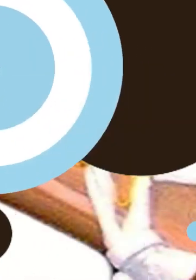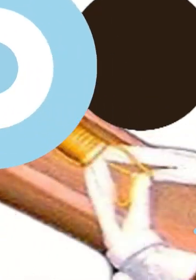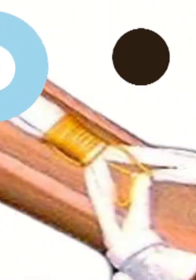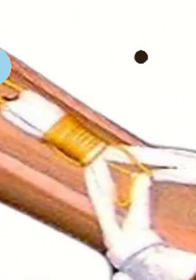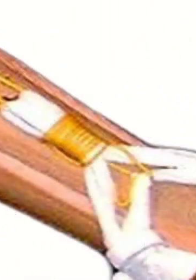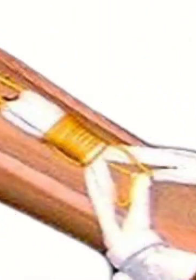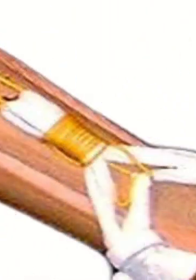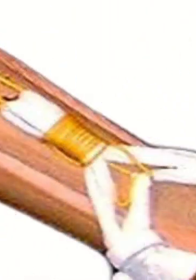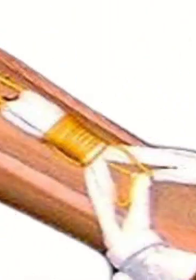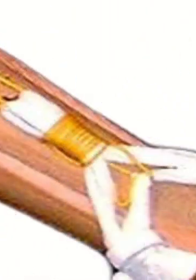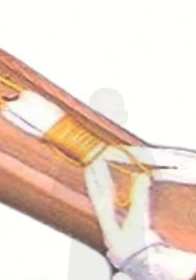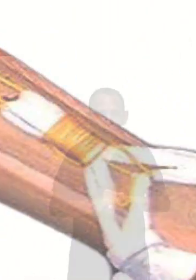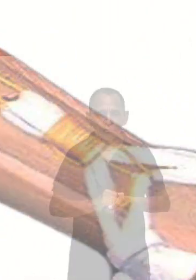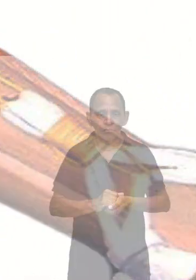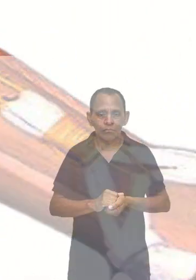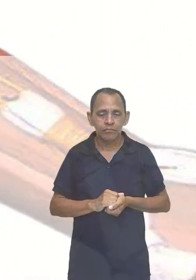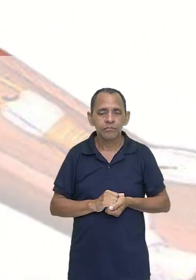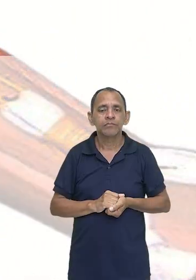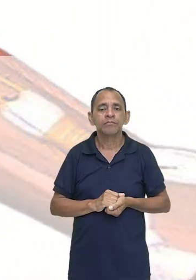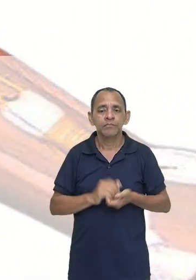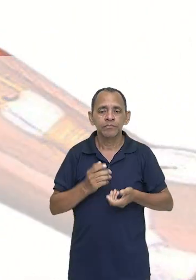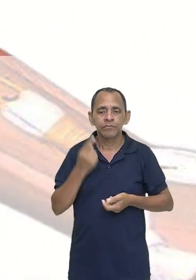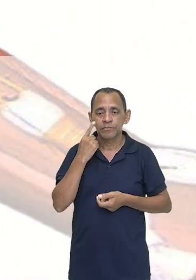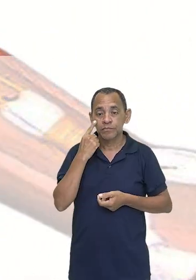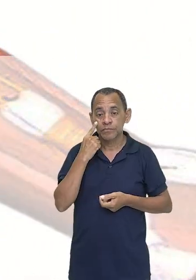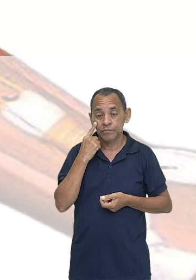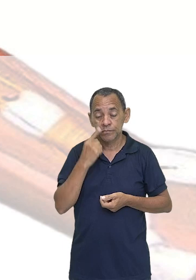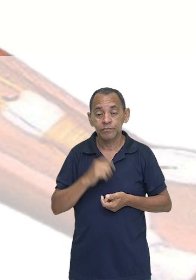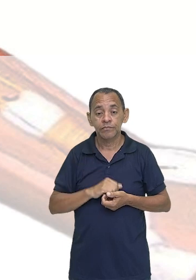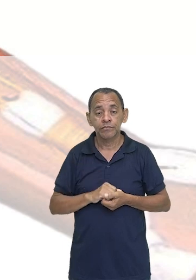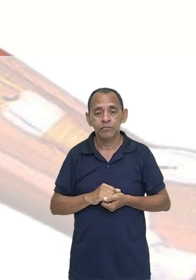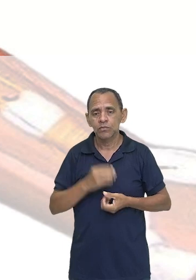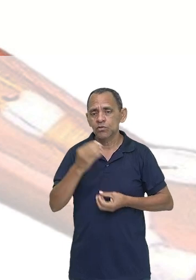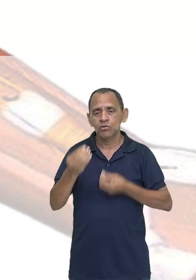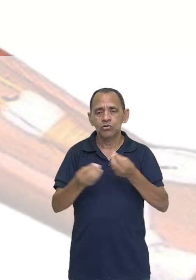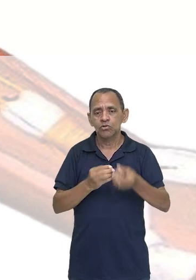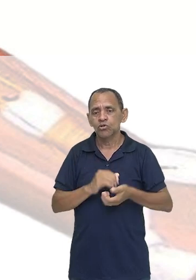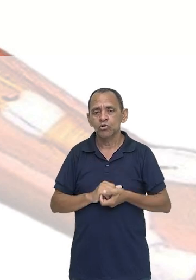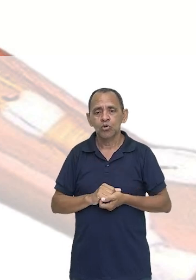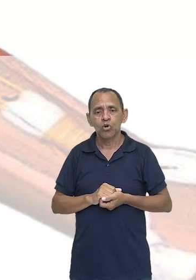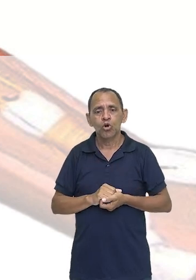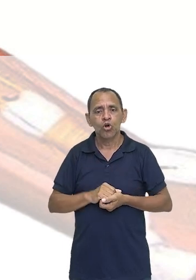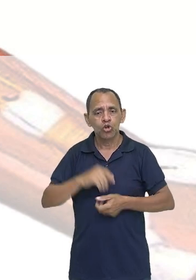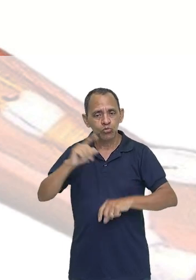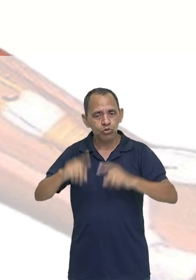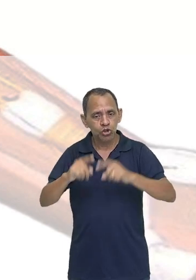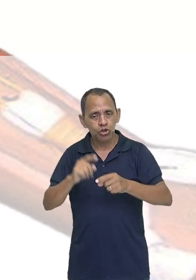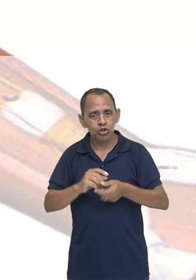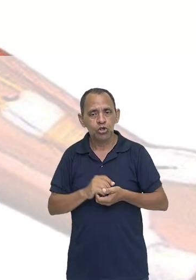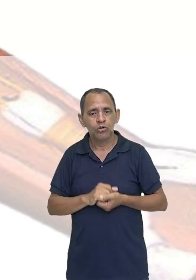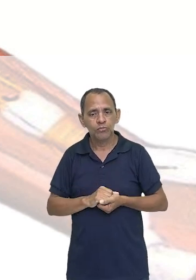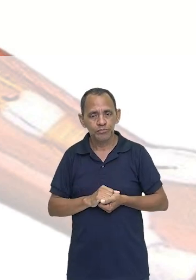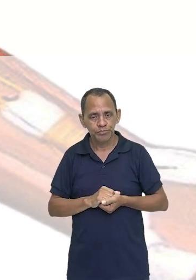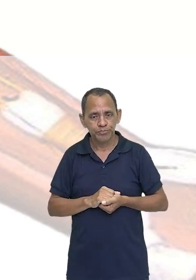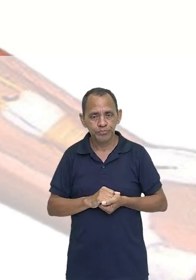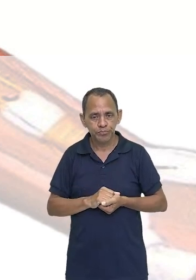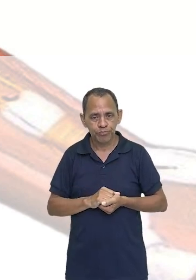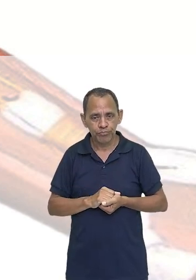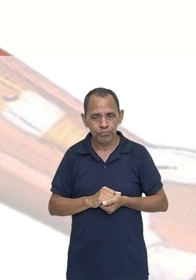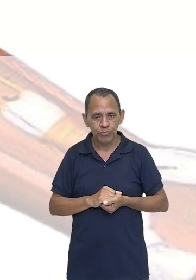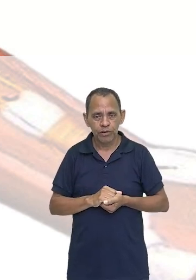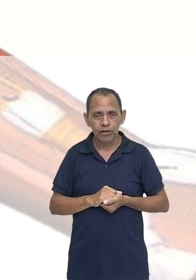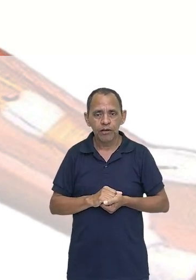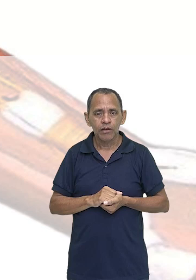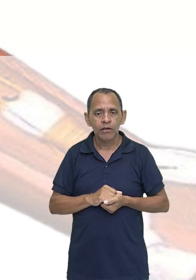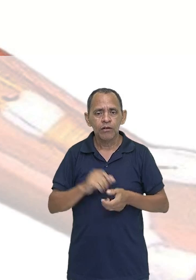Muito bem. Observem juntamente comigo como a shinai é composta. Olha só, a shinai ela é